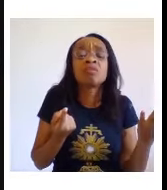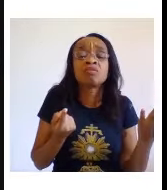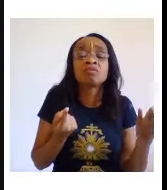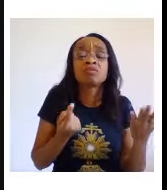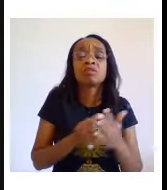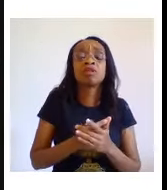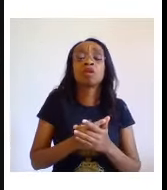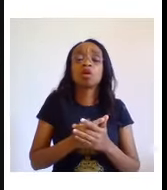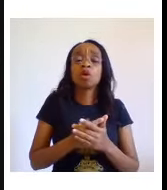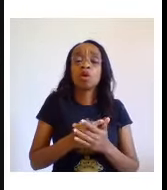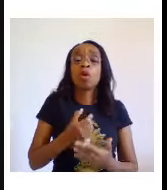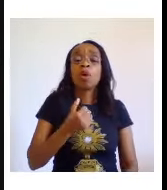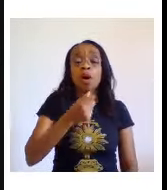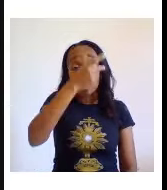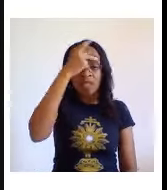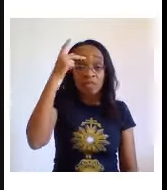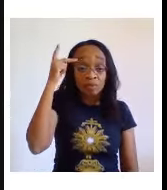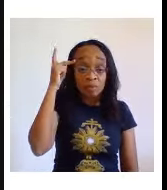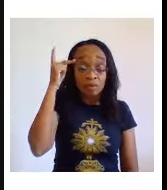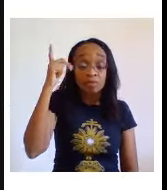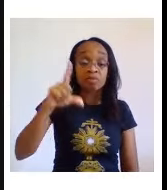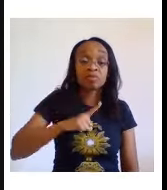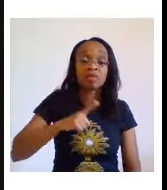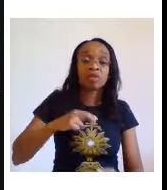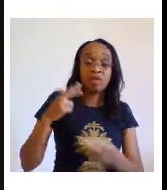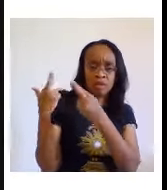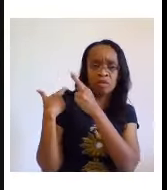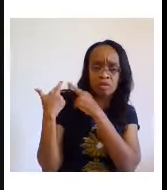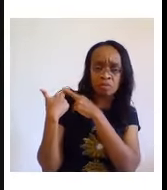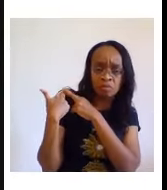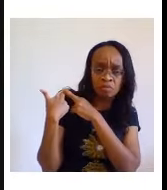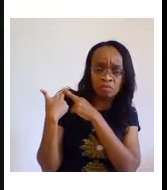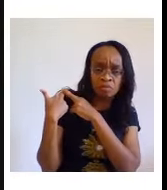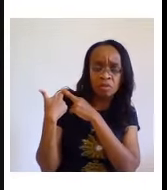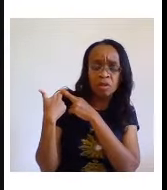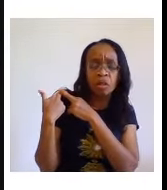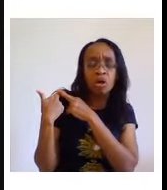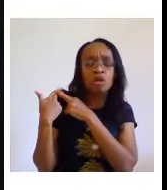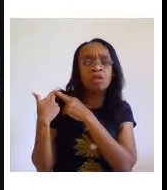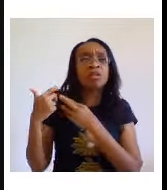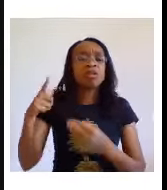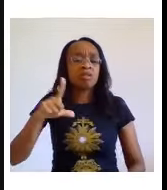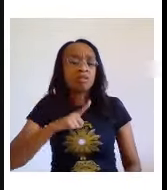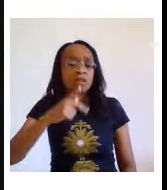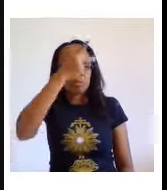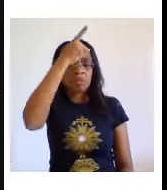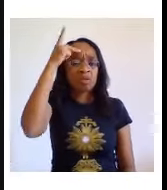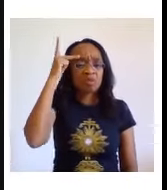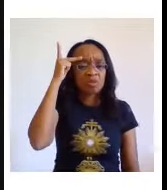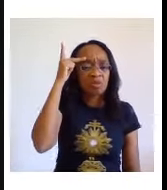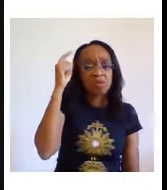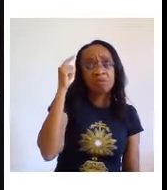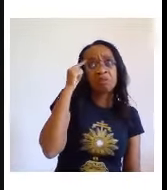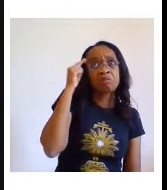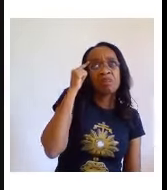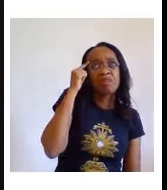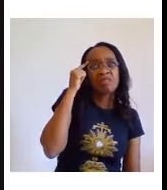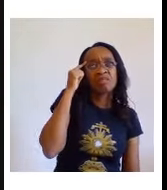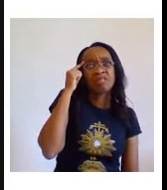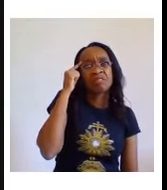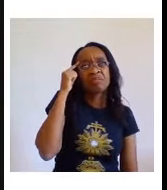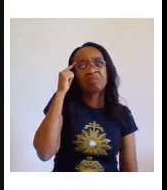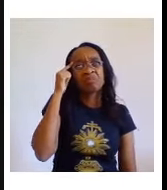da ação humana, algumas pessoas ainda acreditam em outras teorias. Uma é a de que está havendo